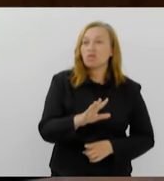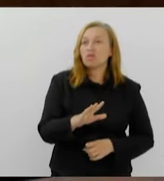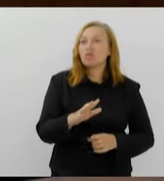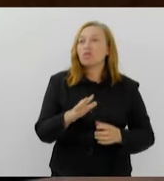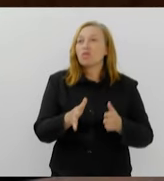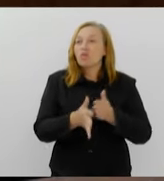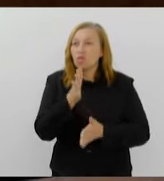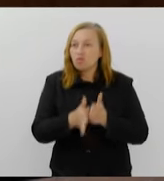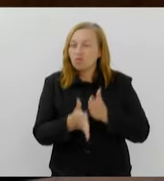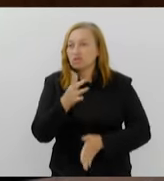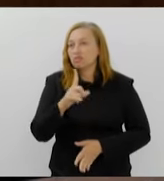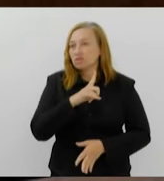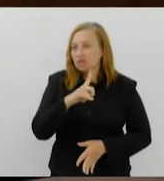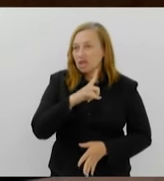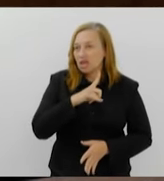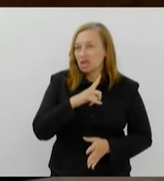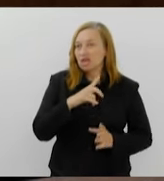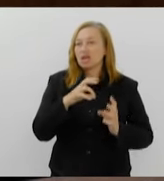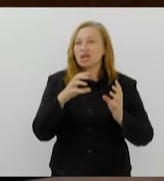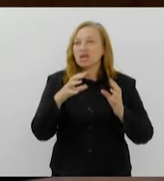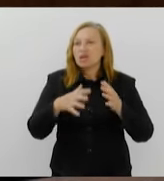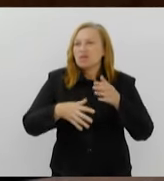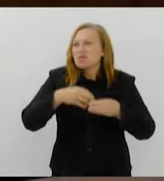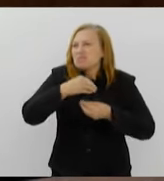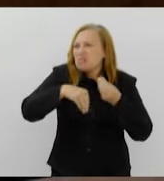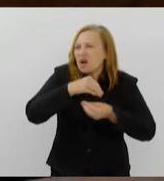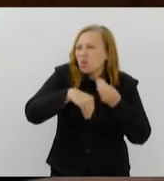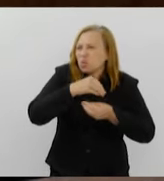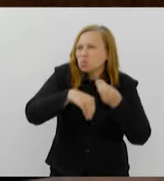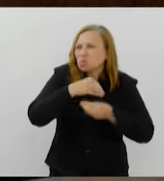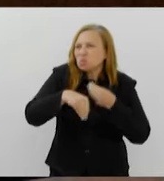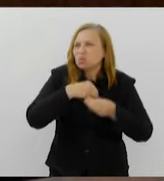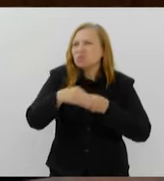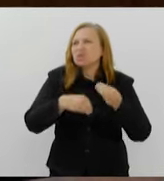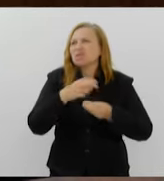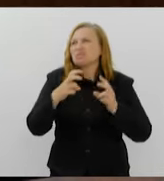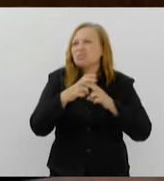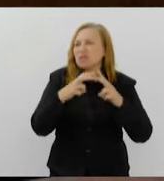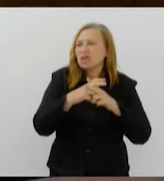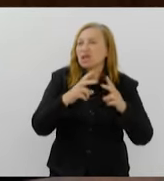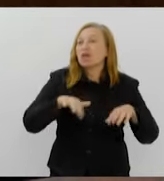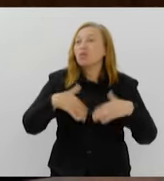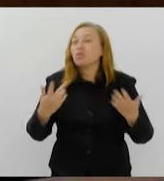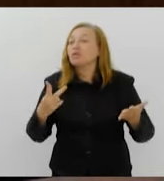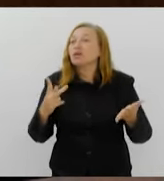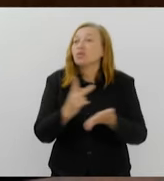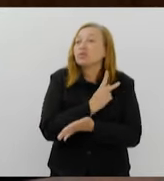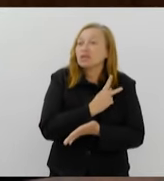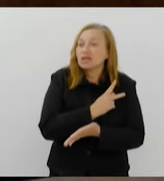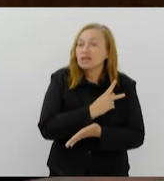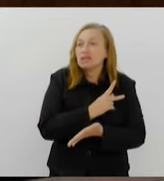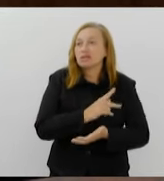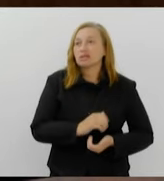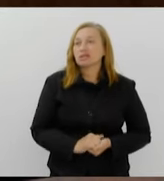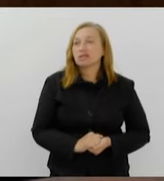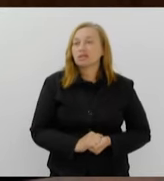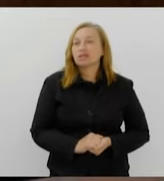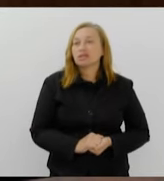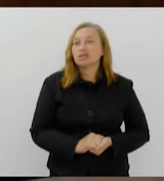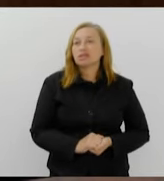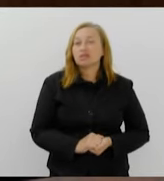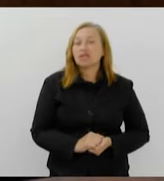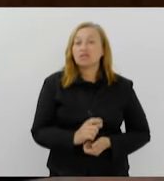confusão promover a desordem promover a balbúrdia e quando isso acontece eles se